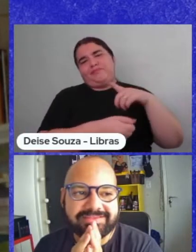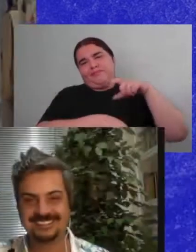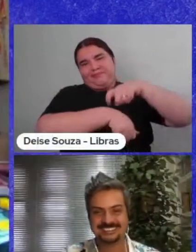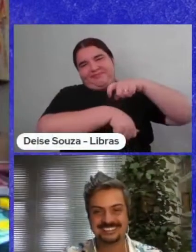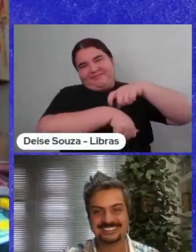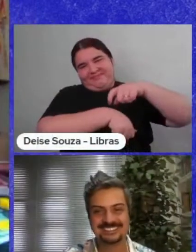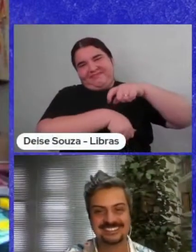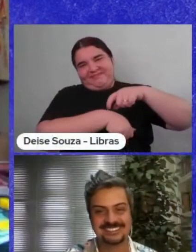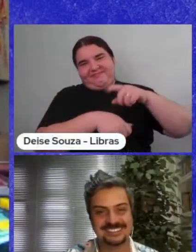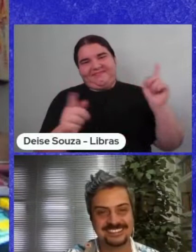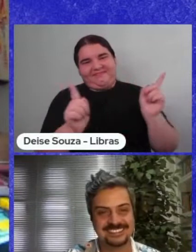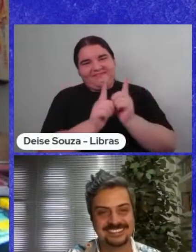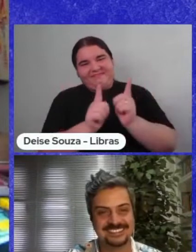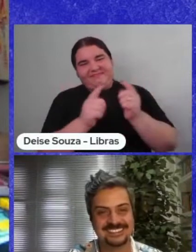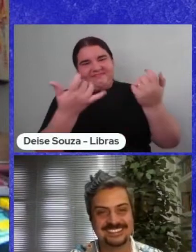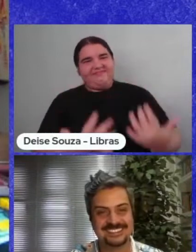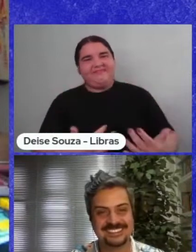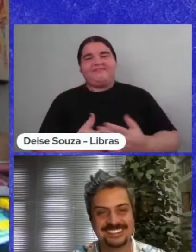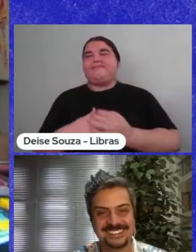gentileza. Beleza.